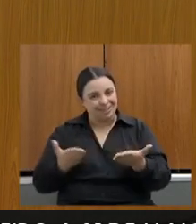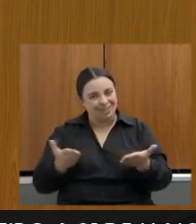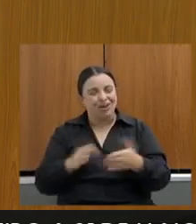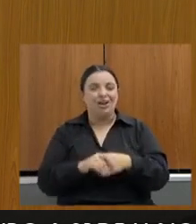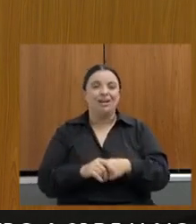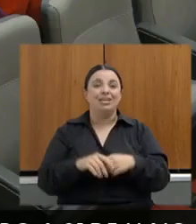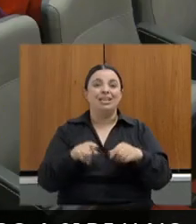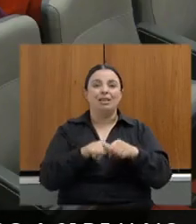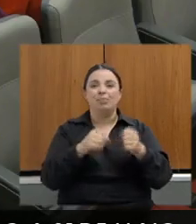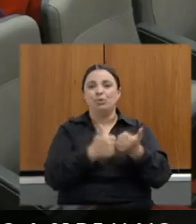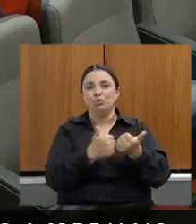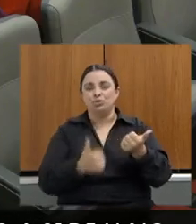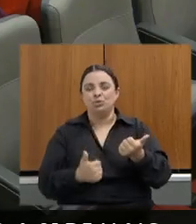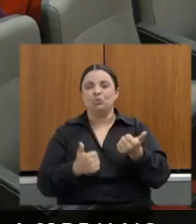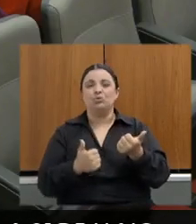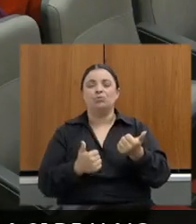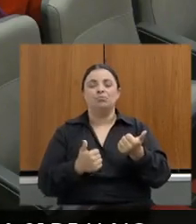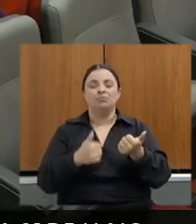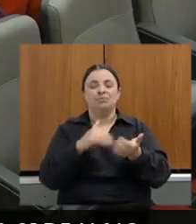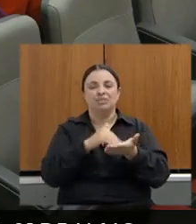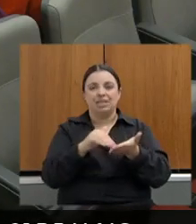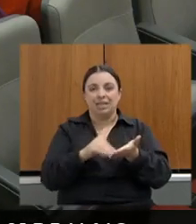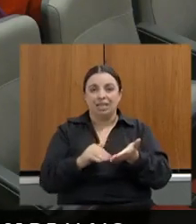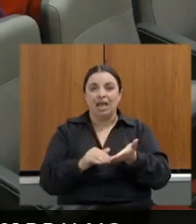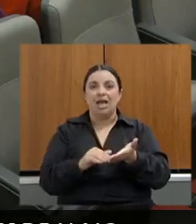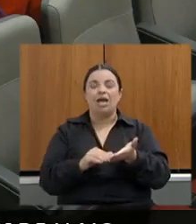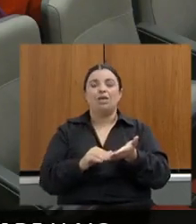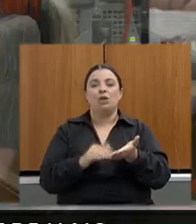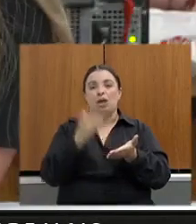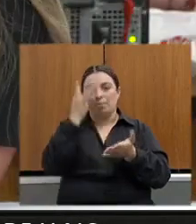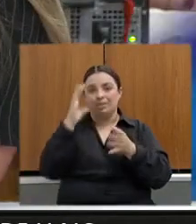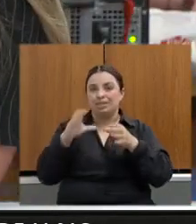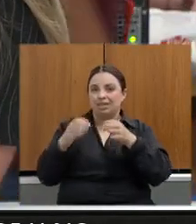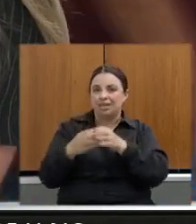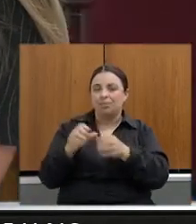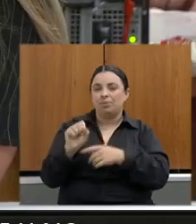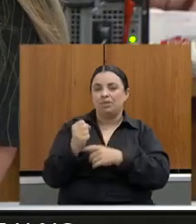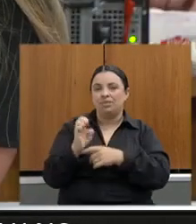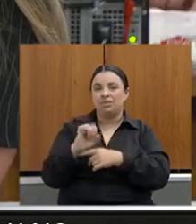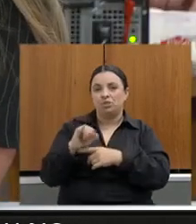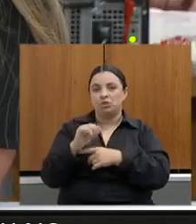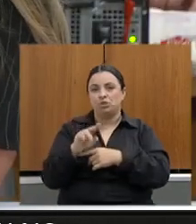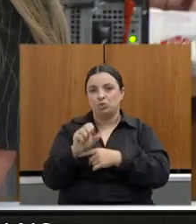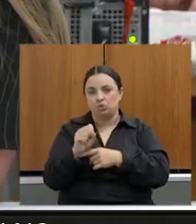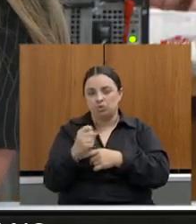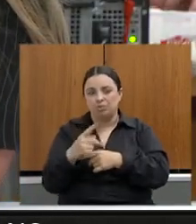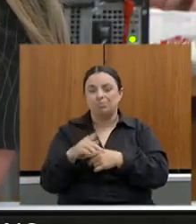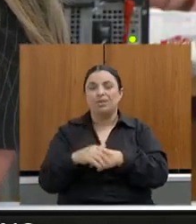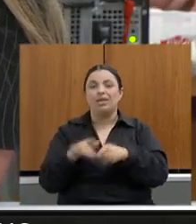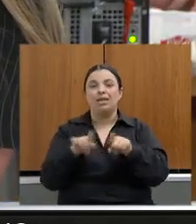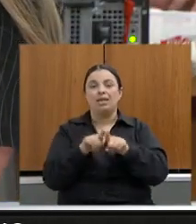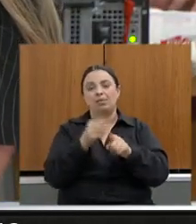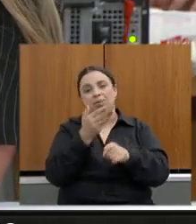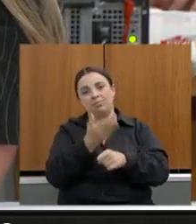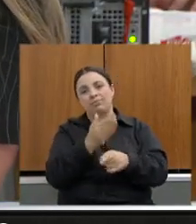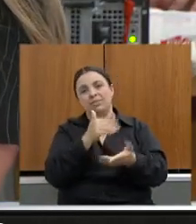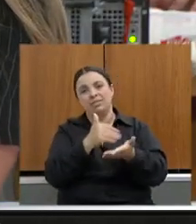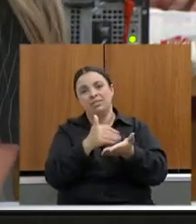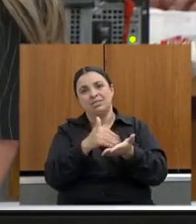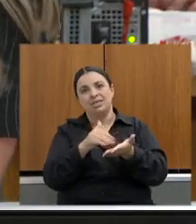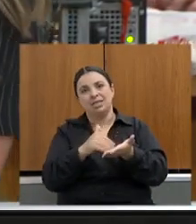subsecretário pessoal da sejusp e de forma muito carinhosa e respeitosa não nosso secretário